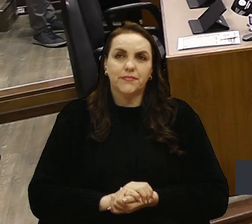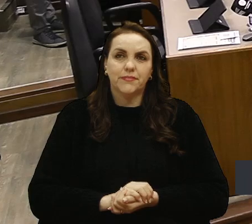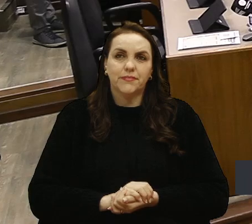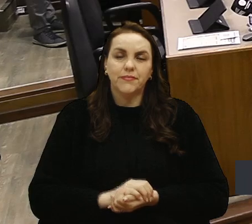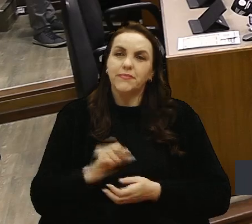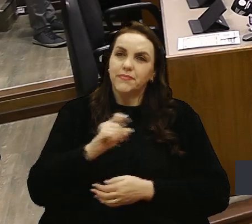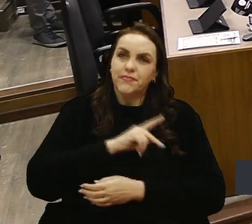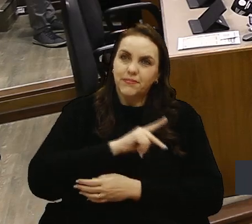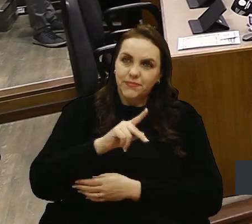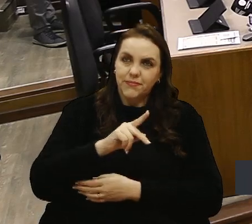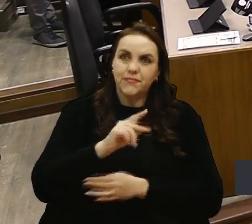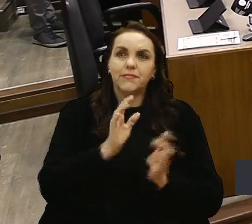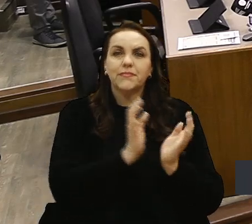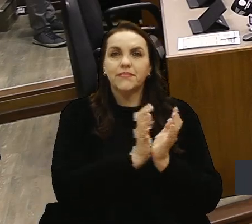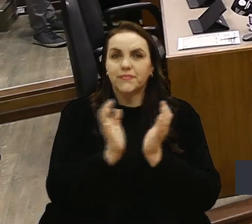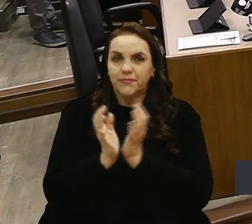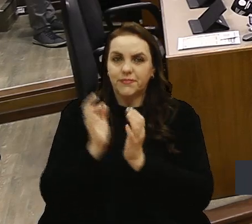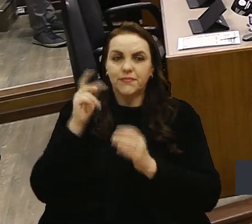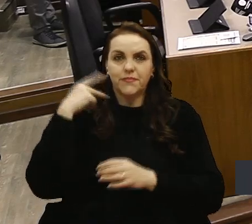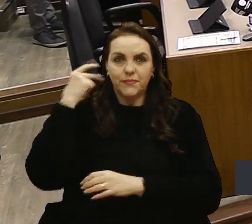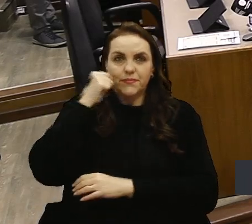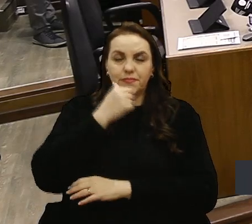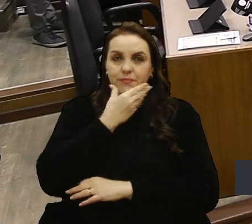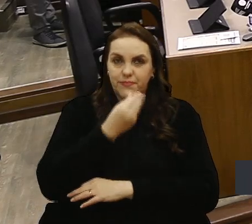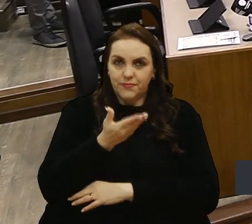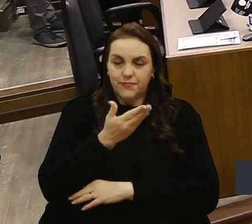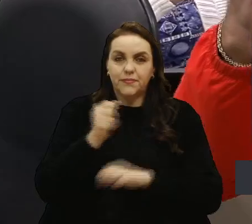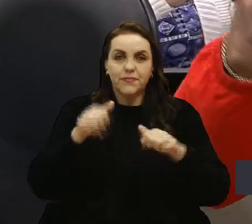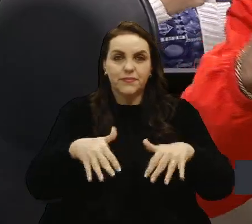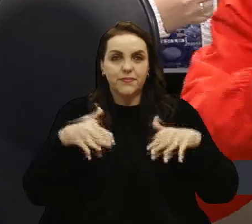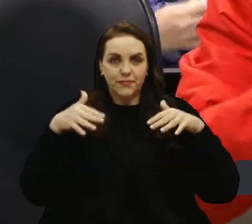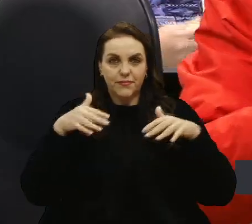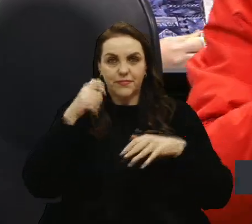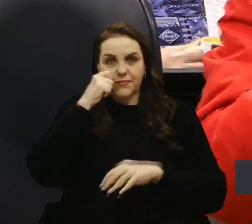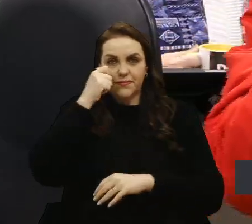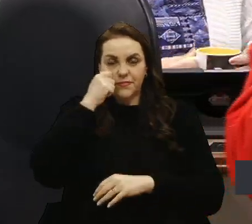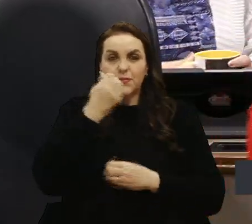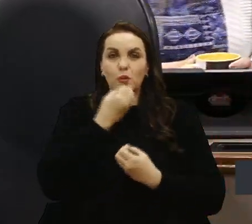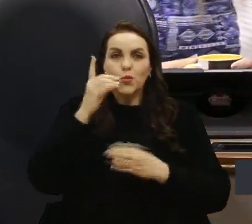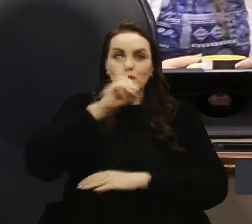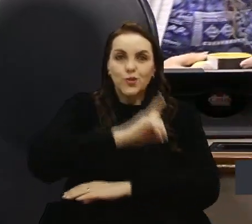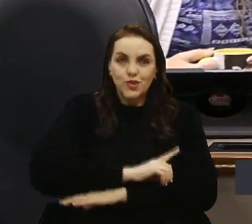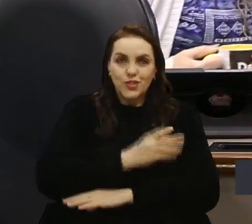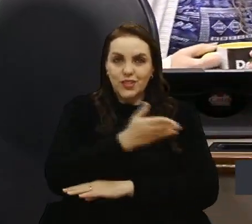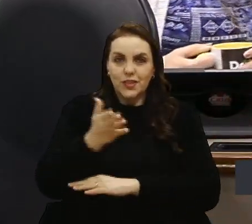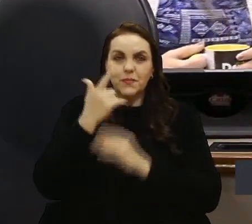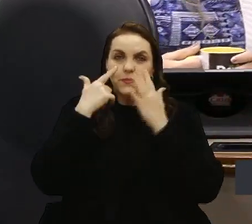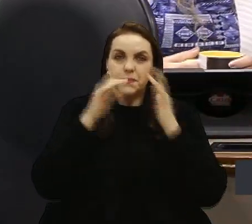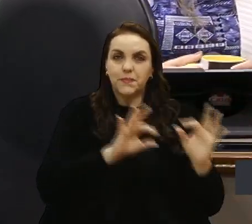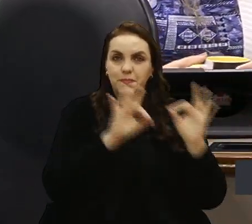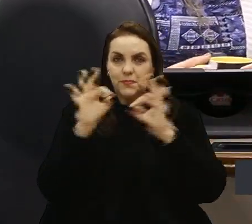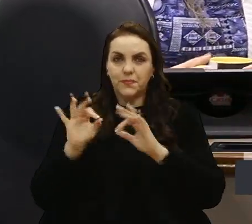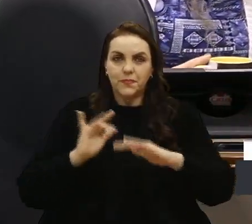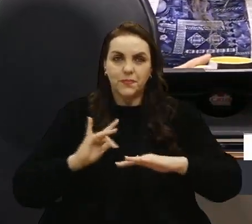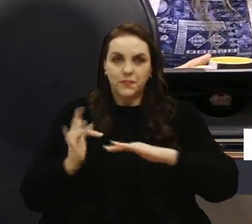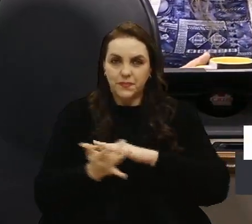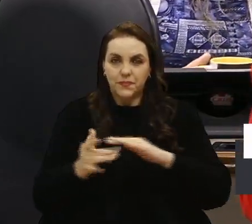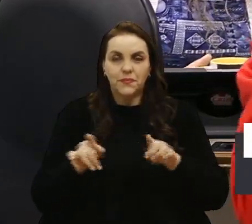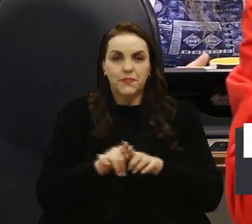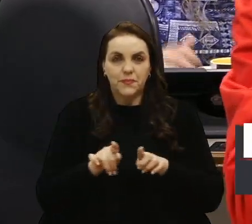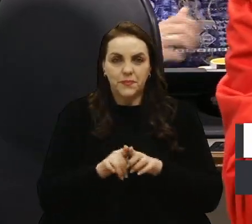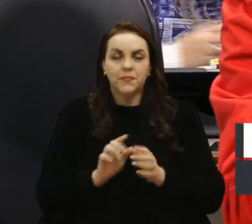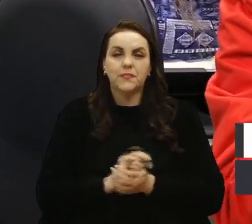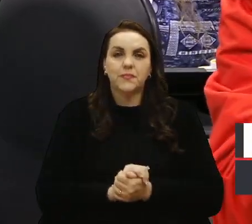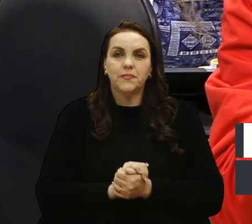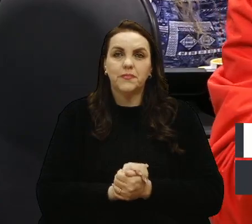Senhor presidente, nobres colegas vereadores, quem está aqui no nosso plenário, a todos muito bom dia, quem está nos assistindo pelas redes sociais. Senhor presidente, eu